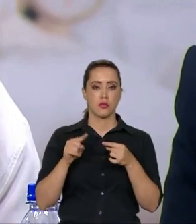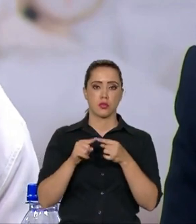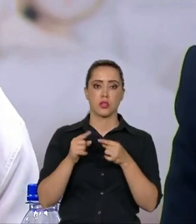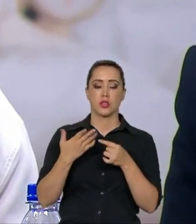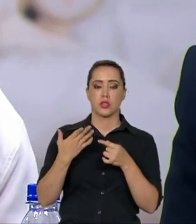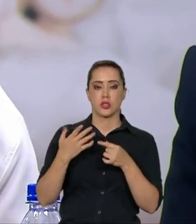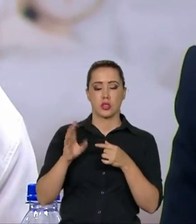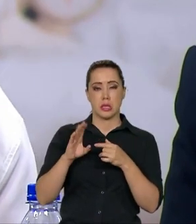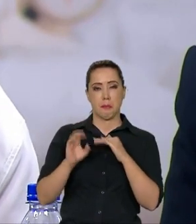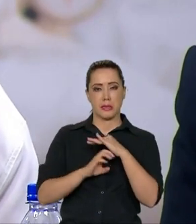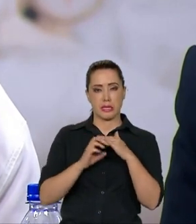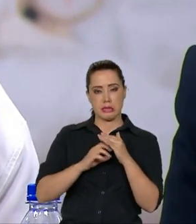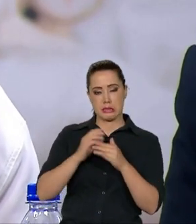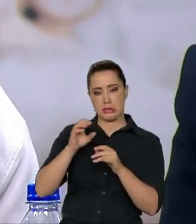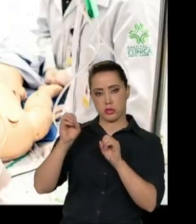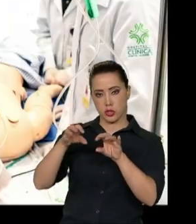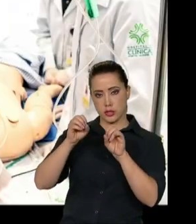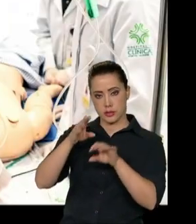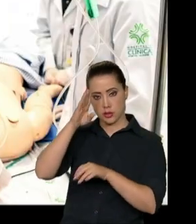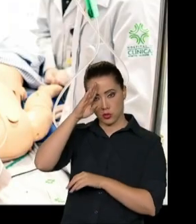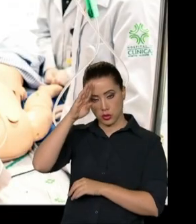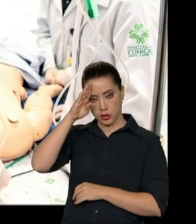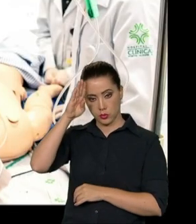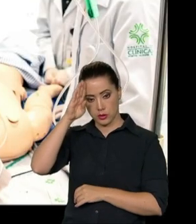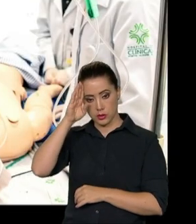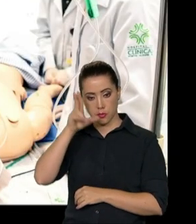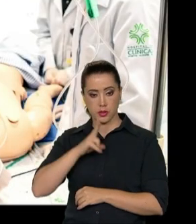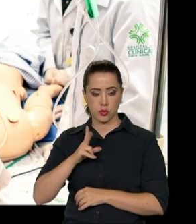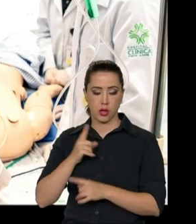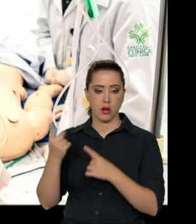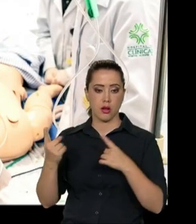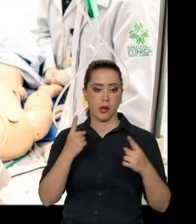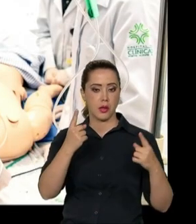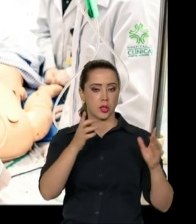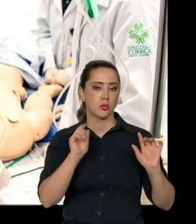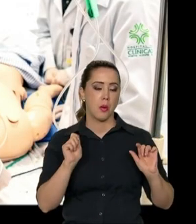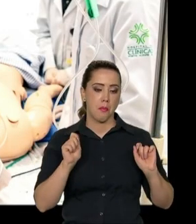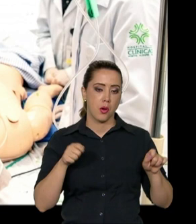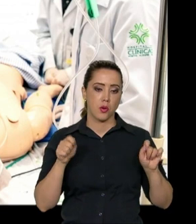ensino superior privadas. Cada mantenedora poderá